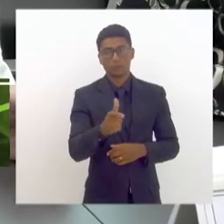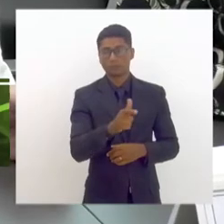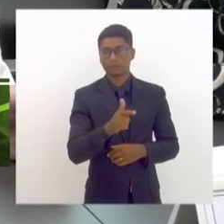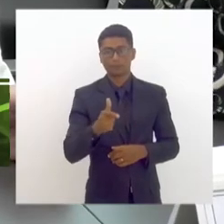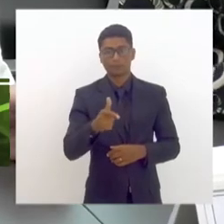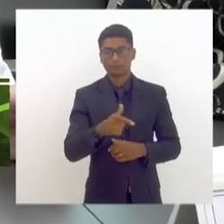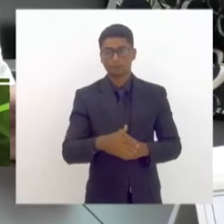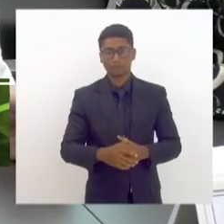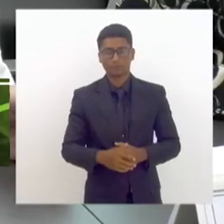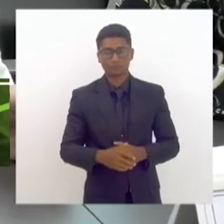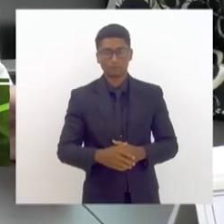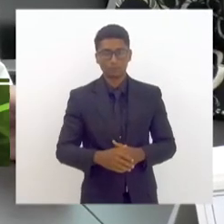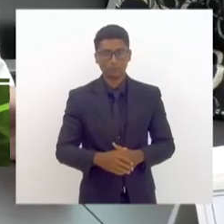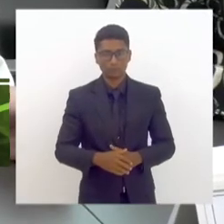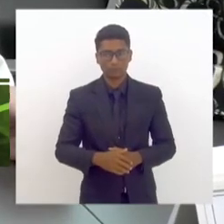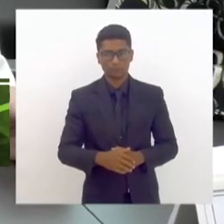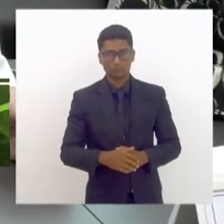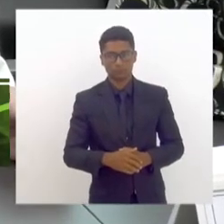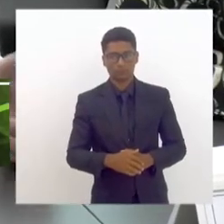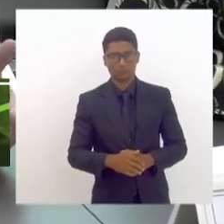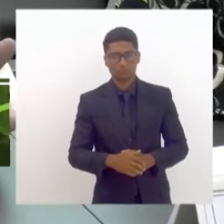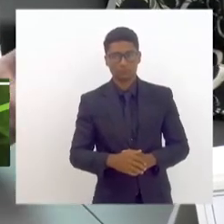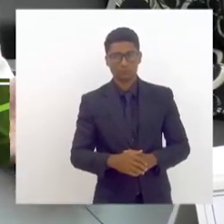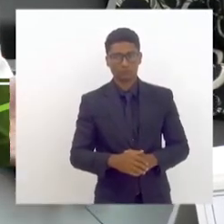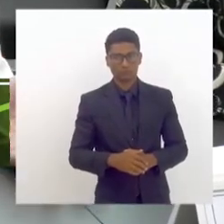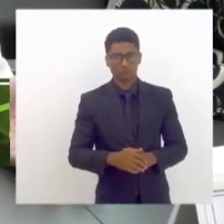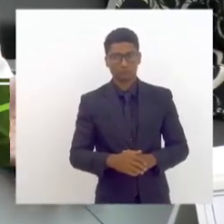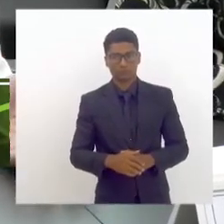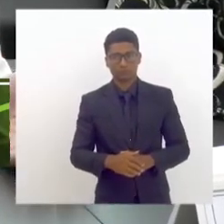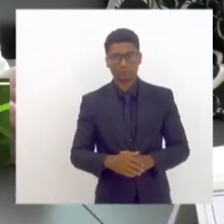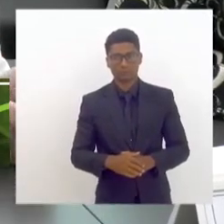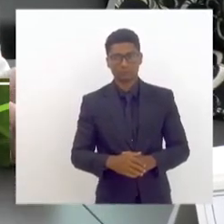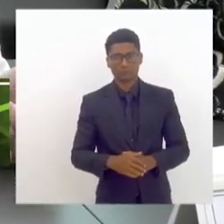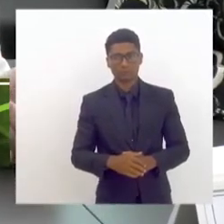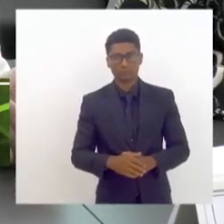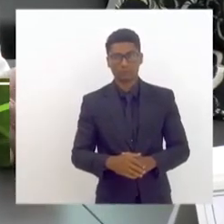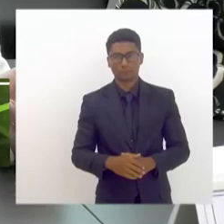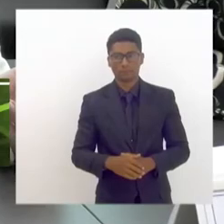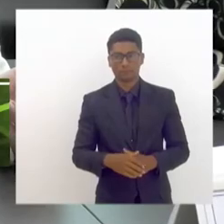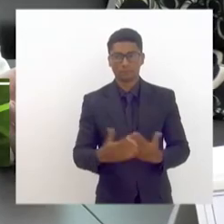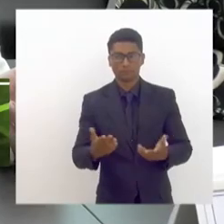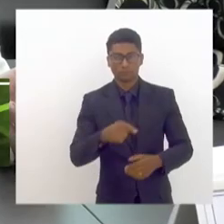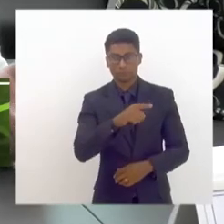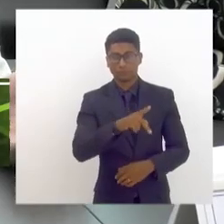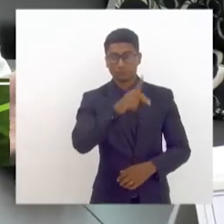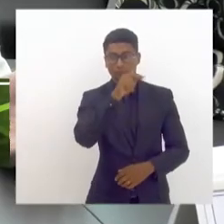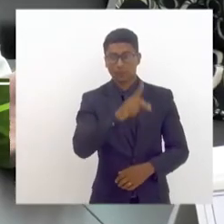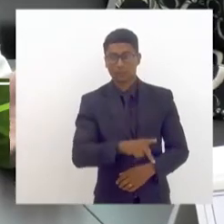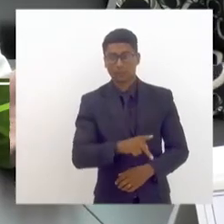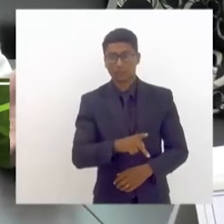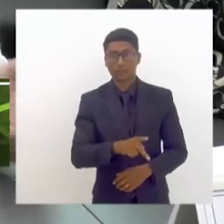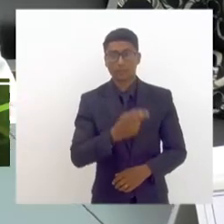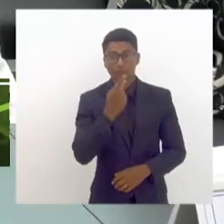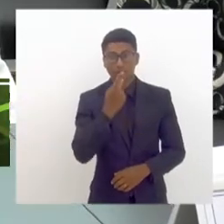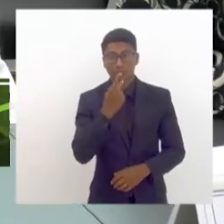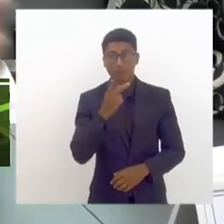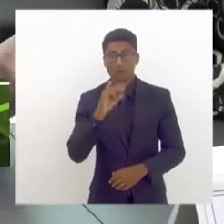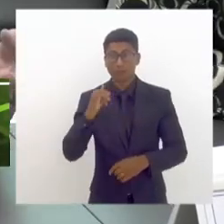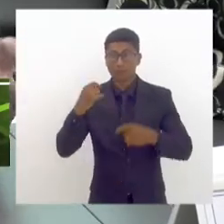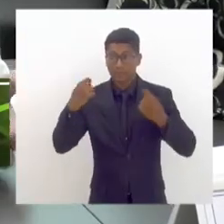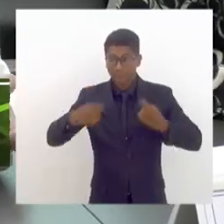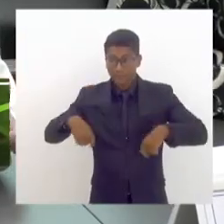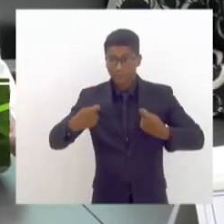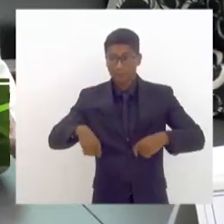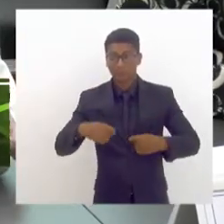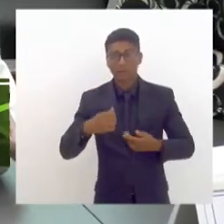essa definição, né? E aí, por orientação do presidente, caso seja necessário, toda